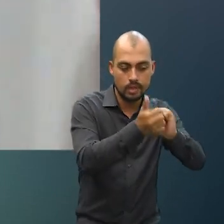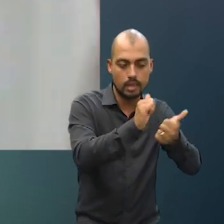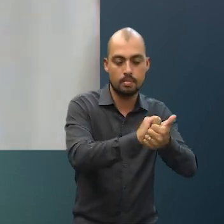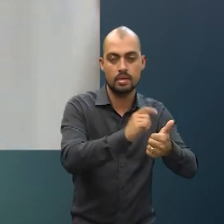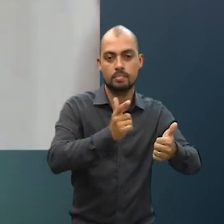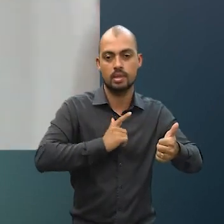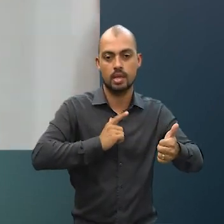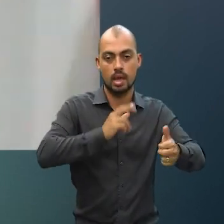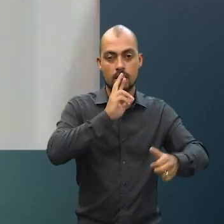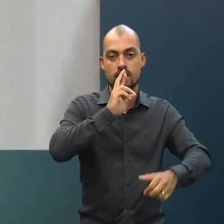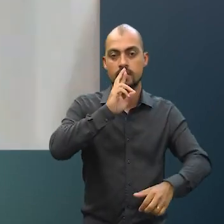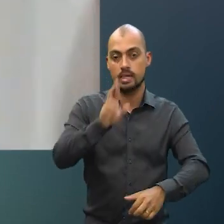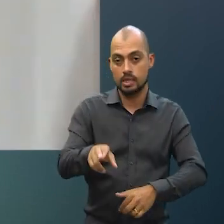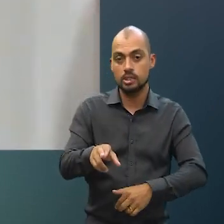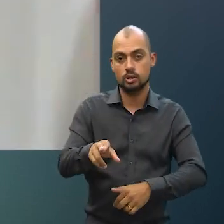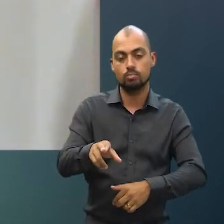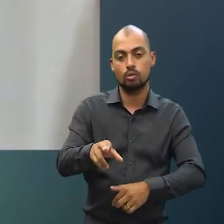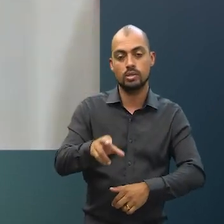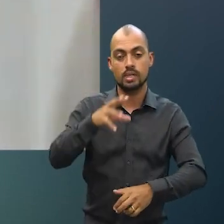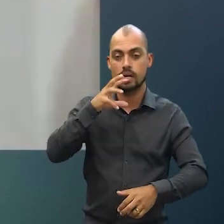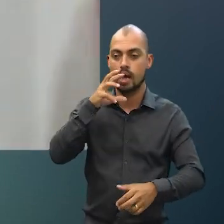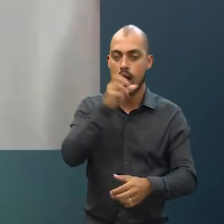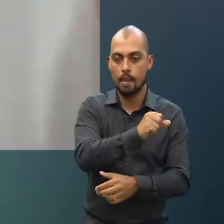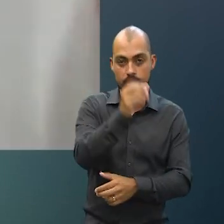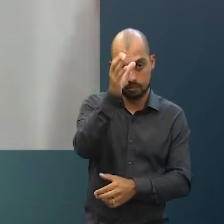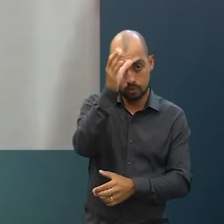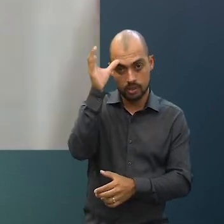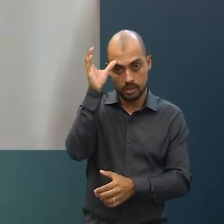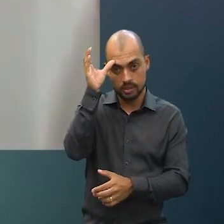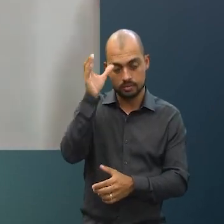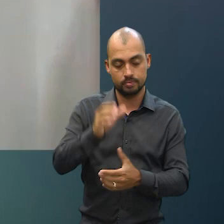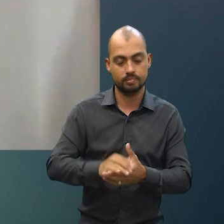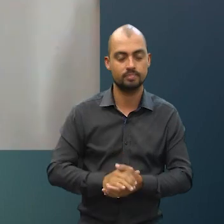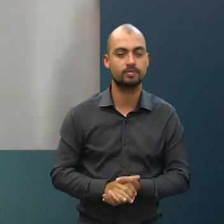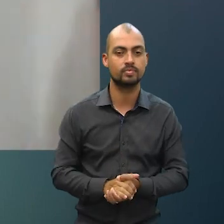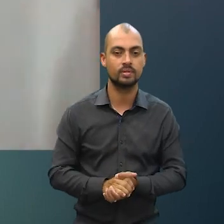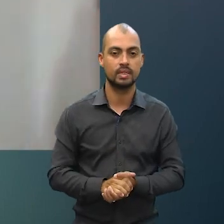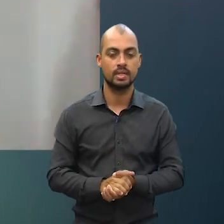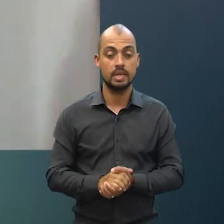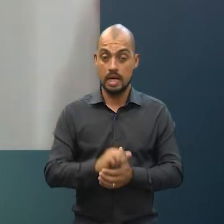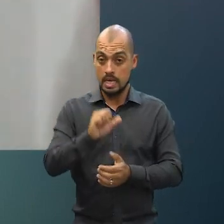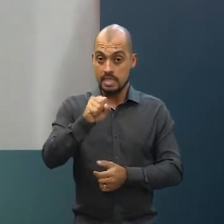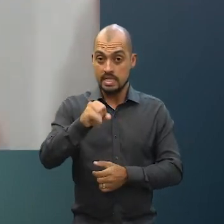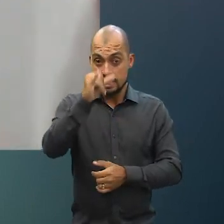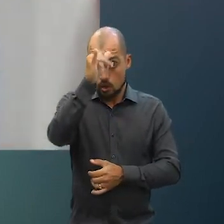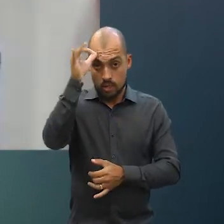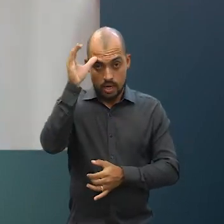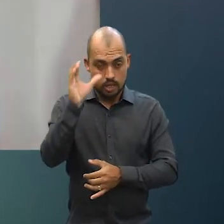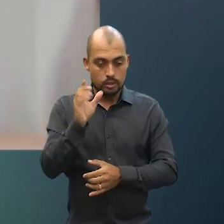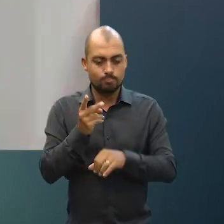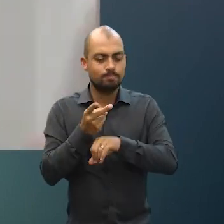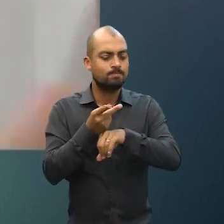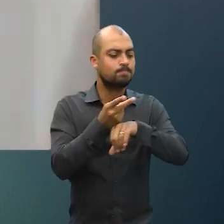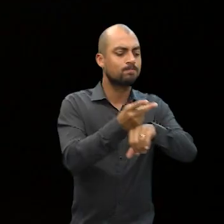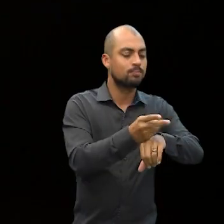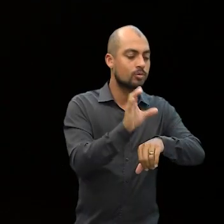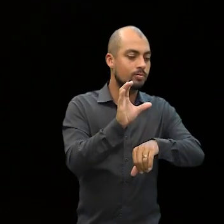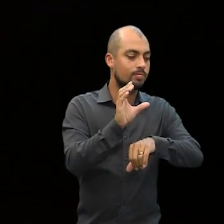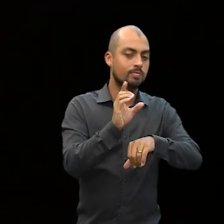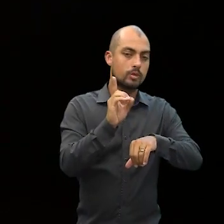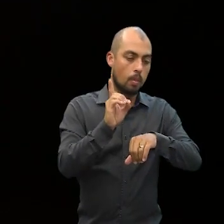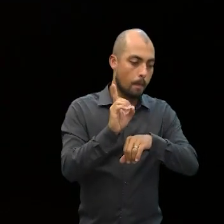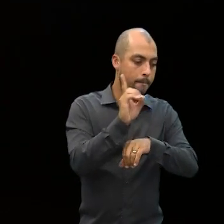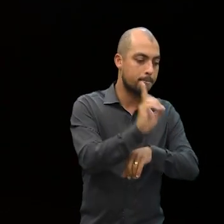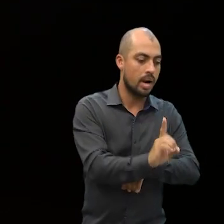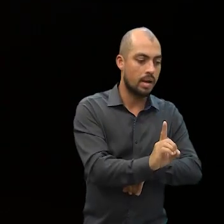ter essa resposta, né, para o consumidor ali. Então, se o consumidor está dando prioridade para ele, então, opa, o que eu vou fazer aqui, né,